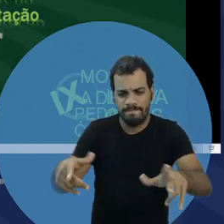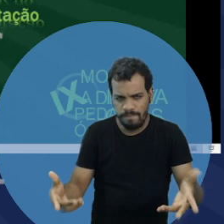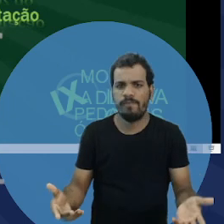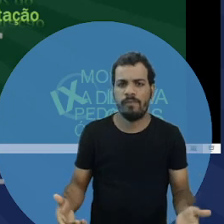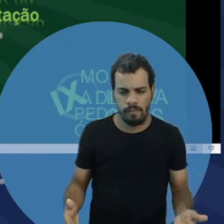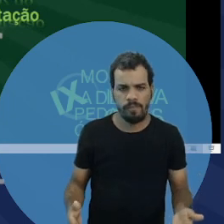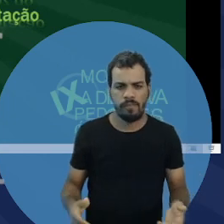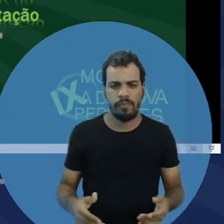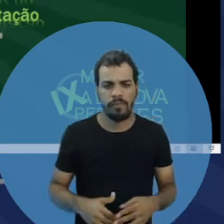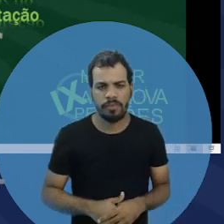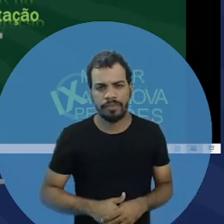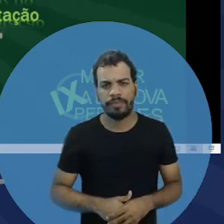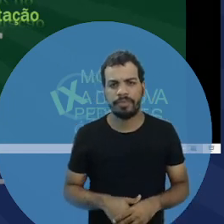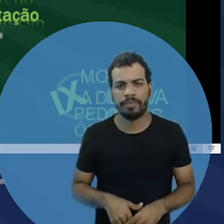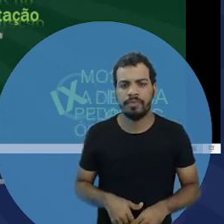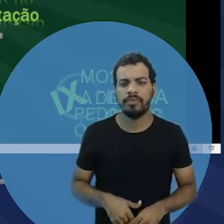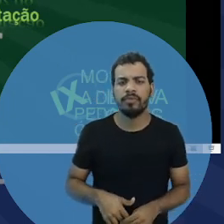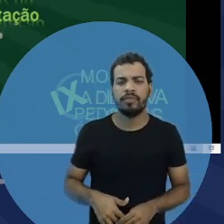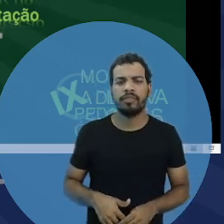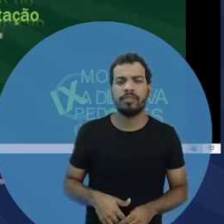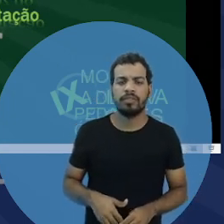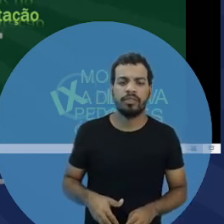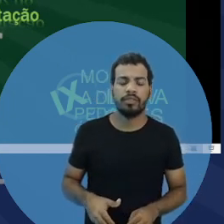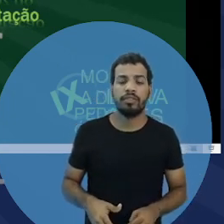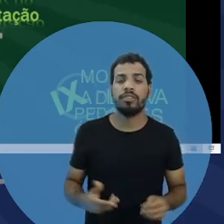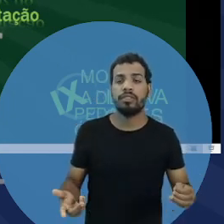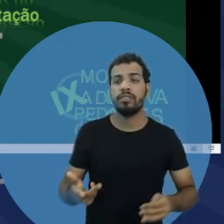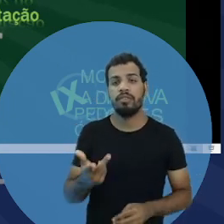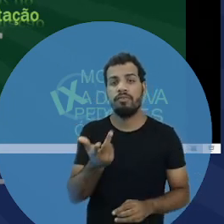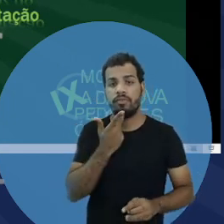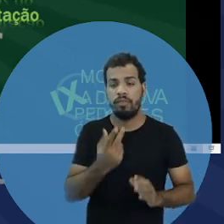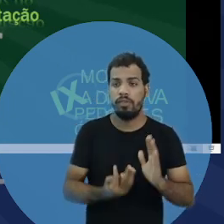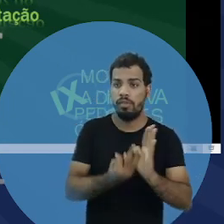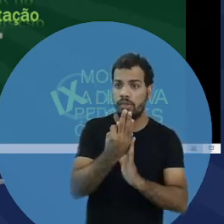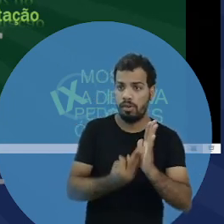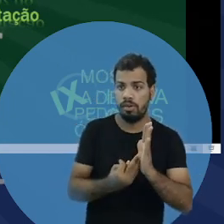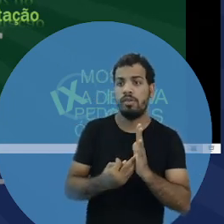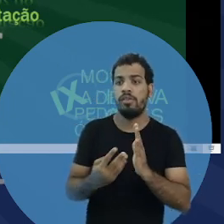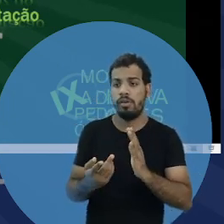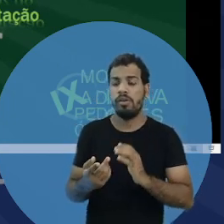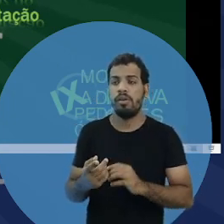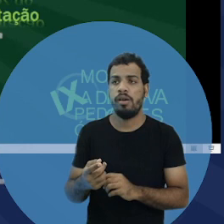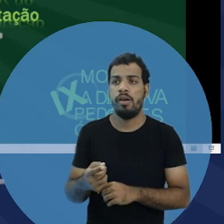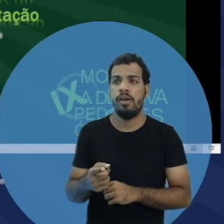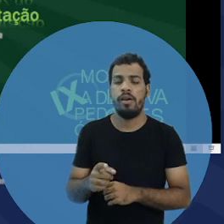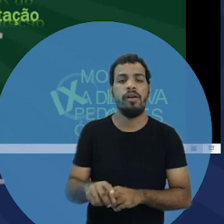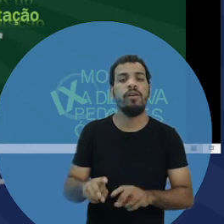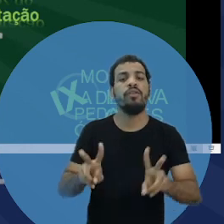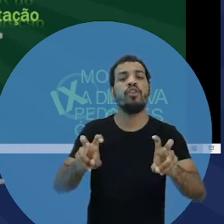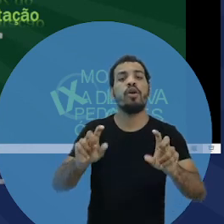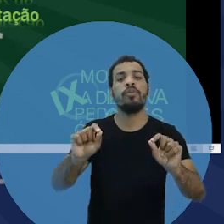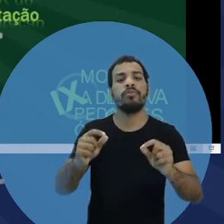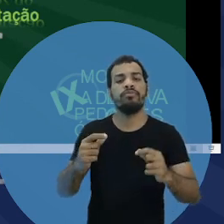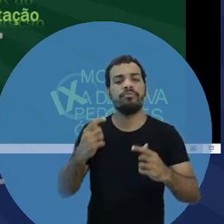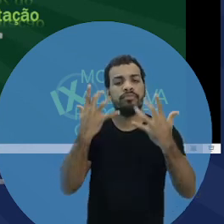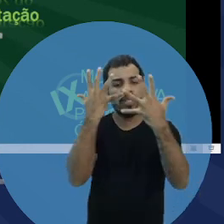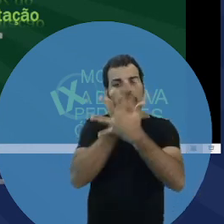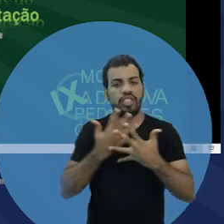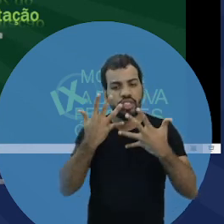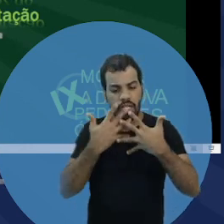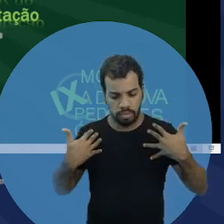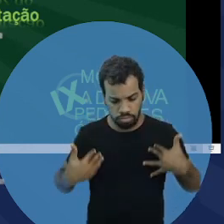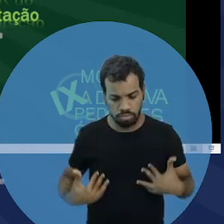isso e ela vai falando, dentro dos textos que nós destacamos, a questão da estética mesmo, a questão